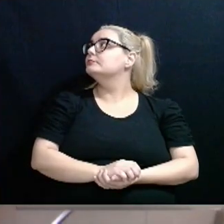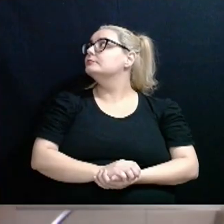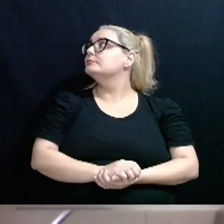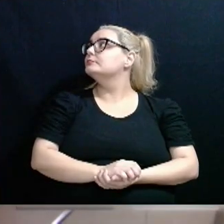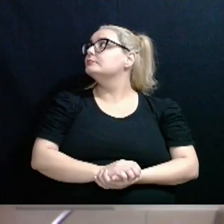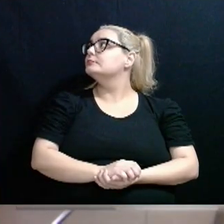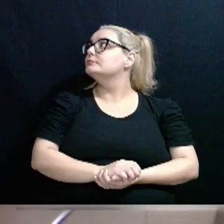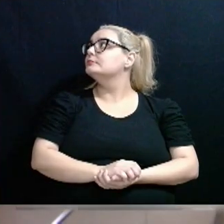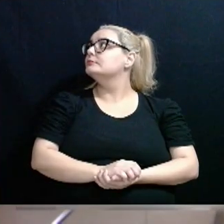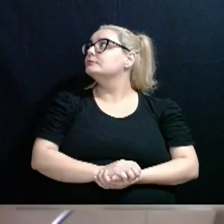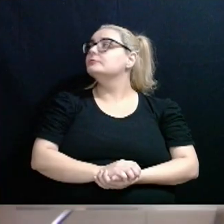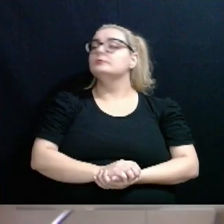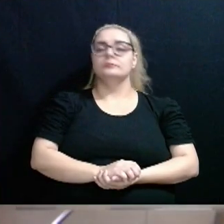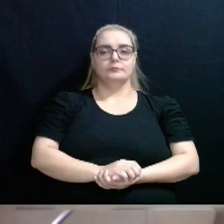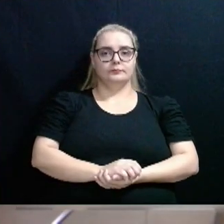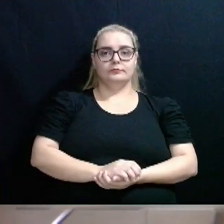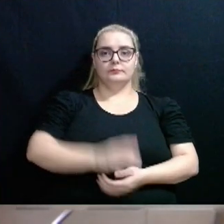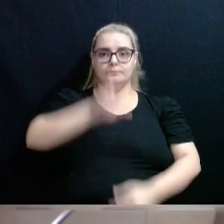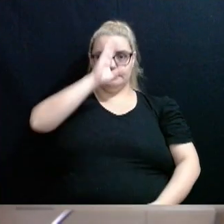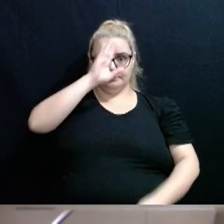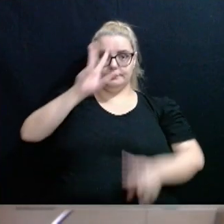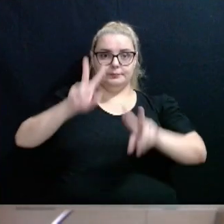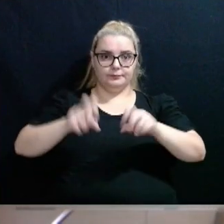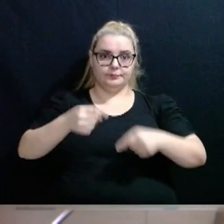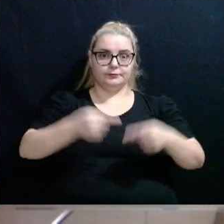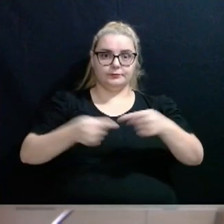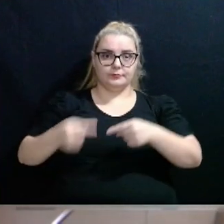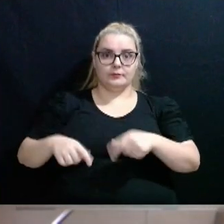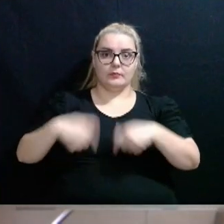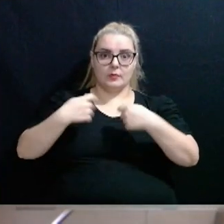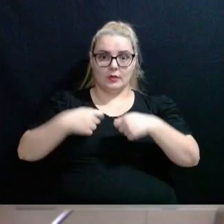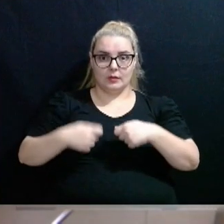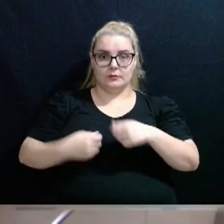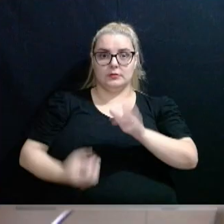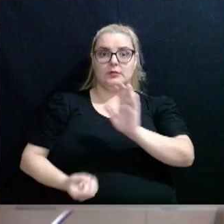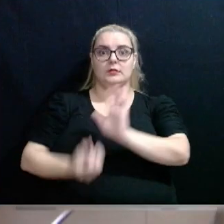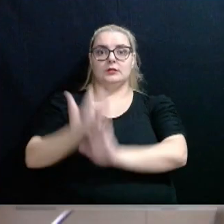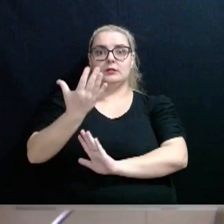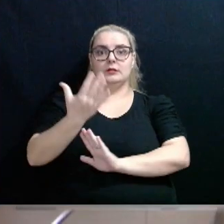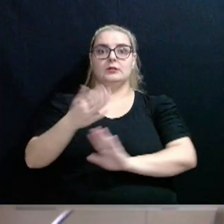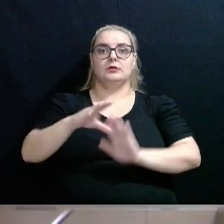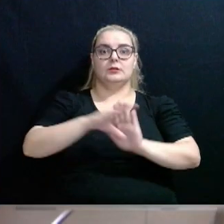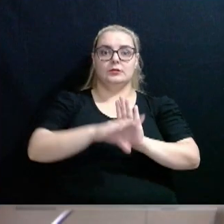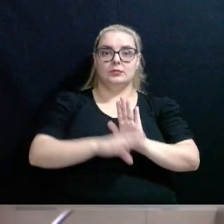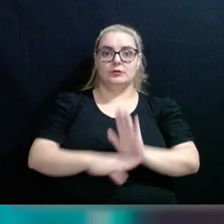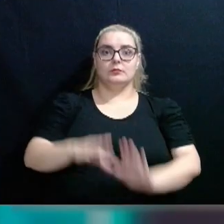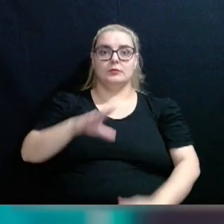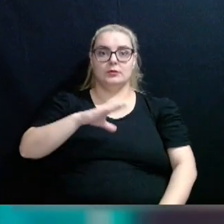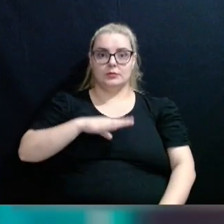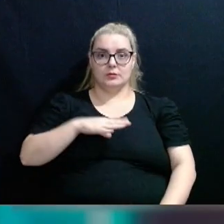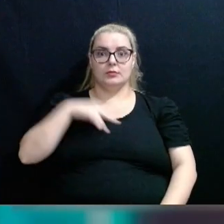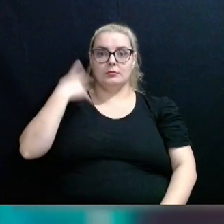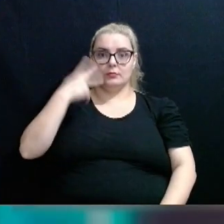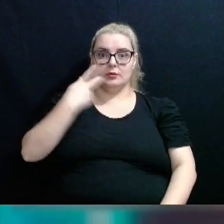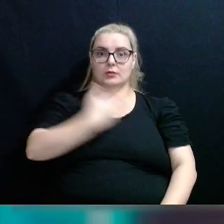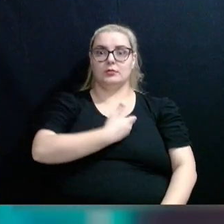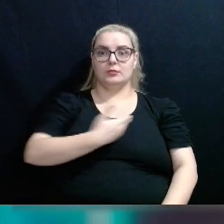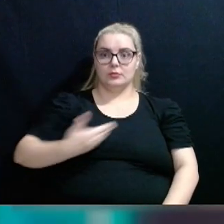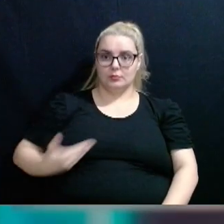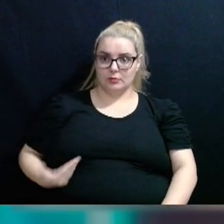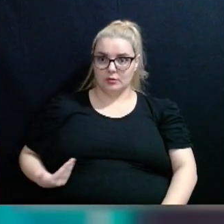O principal tema em debate foi a necessidade da criação de um programa municipal de políticas públicas para